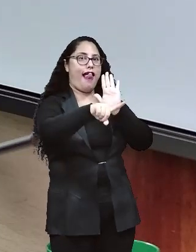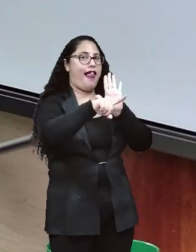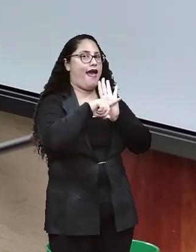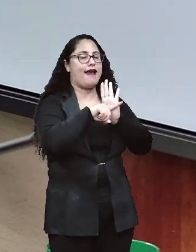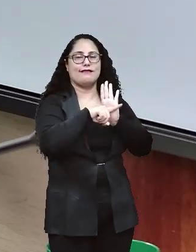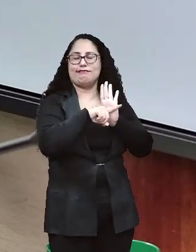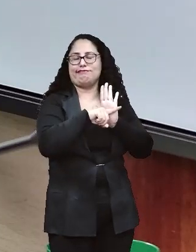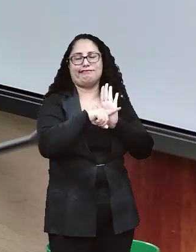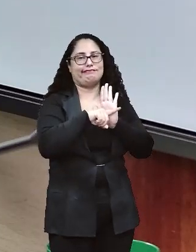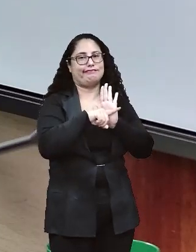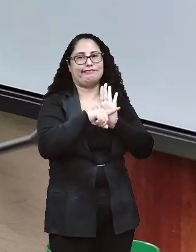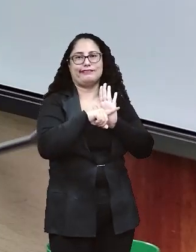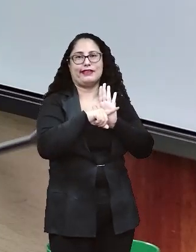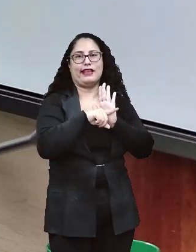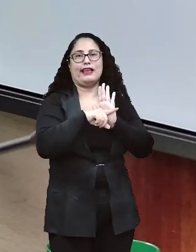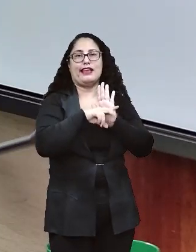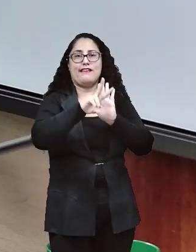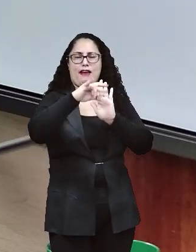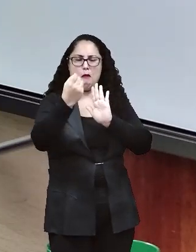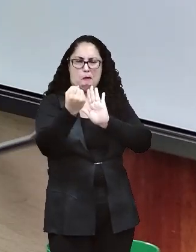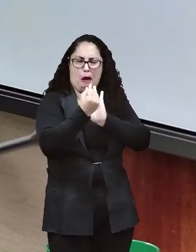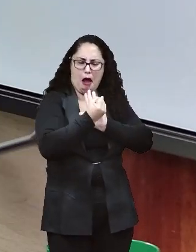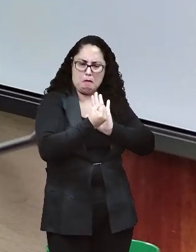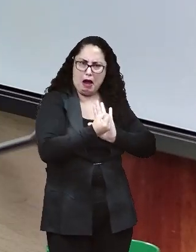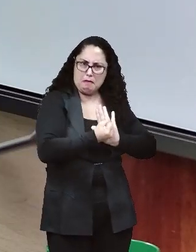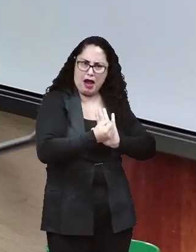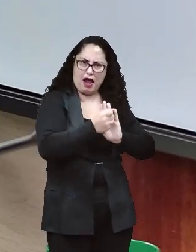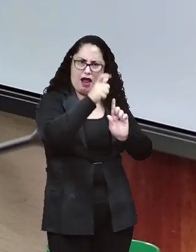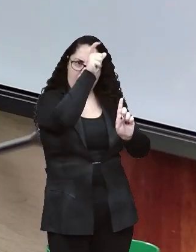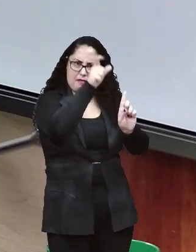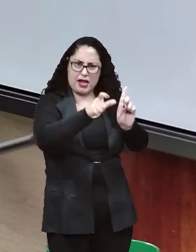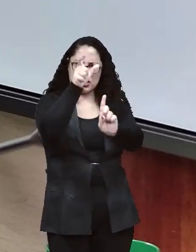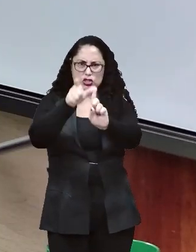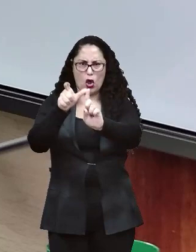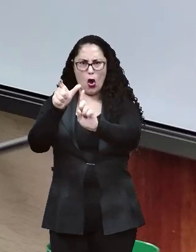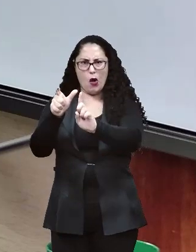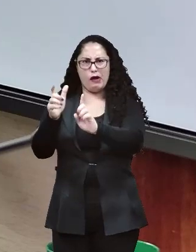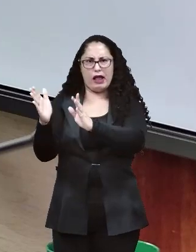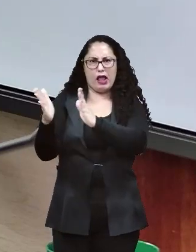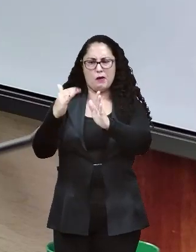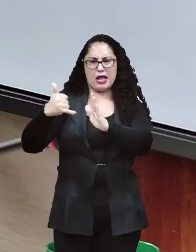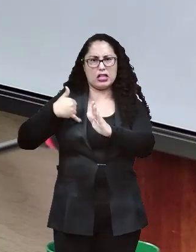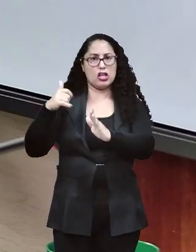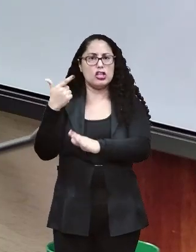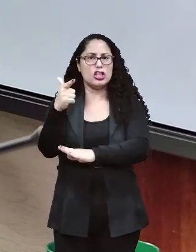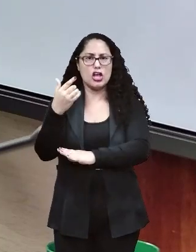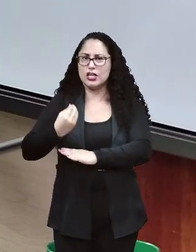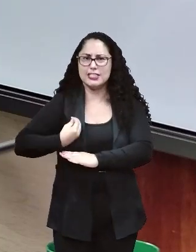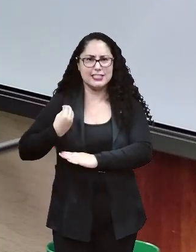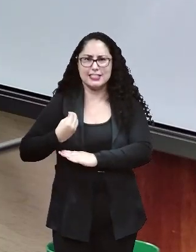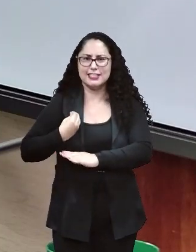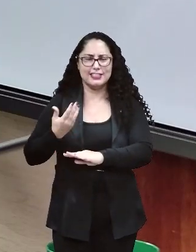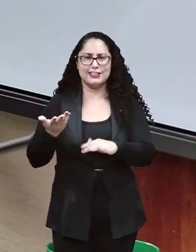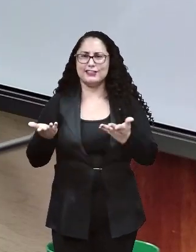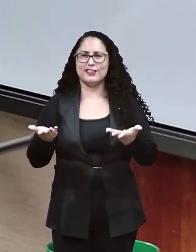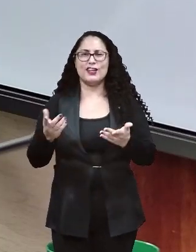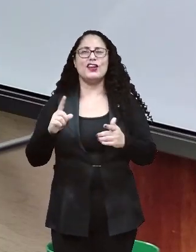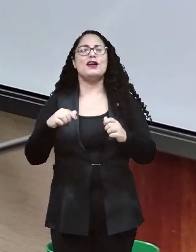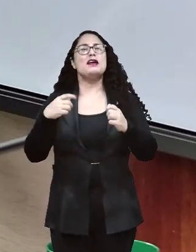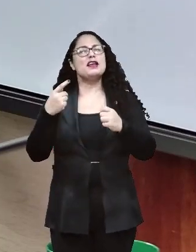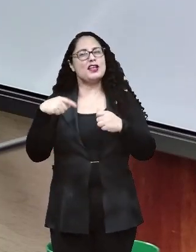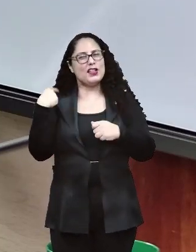negativos que acabam rotulando, né, a pessoa em determinada idade, que isso não existe, né? Então, que a